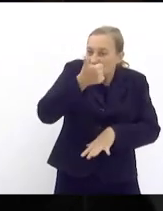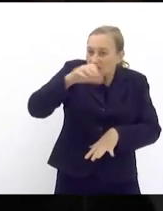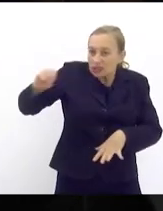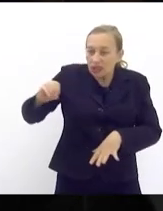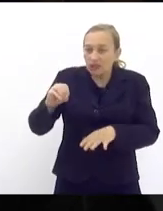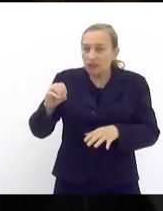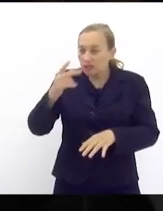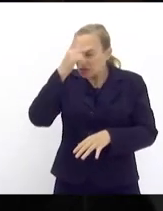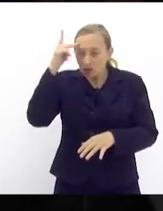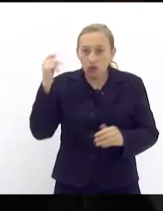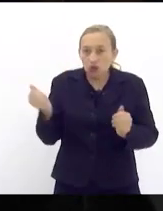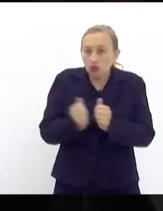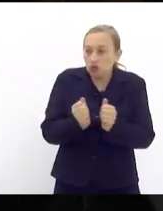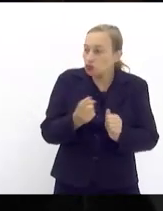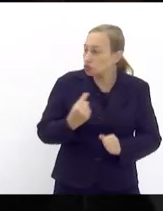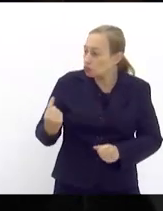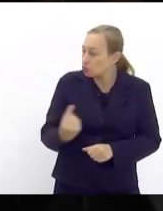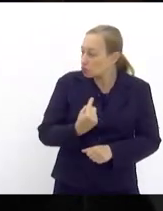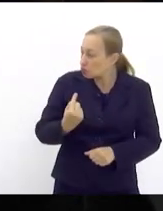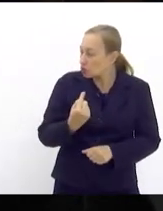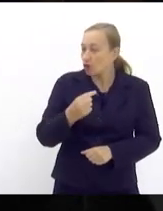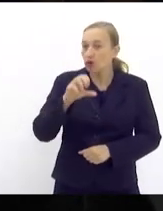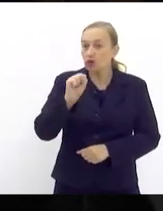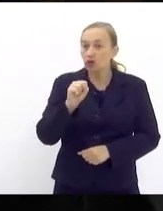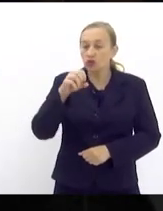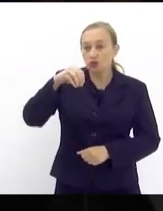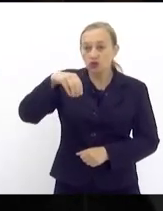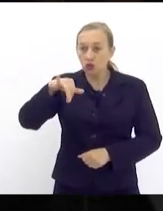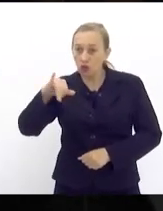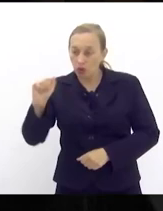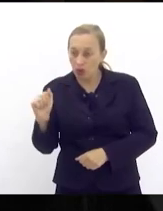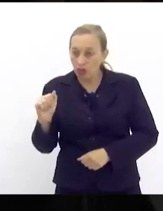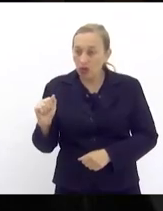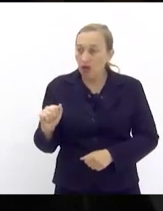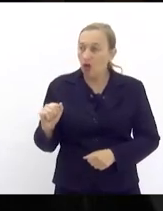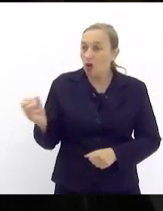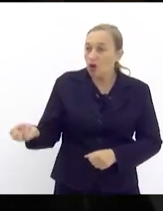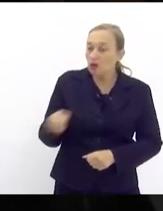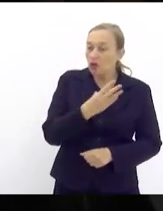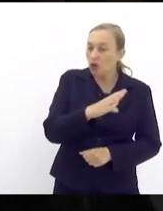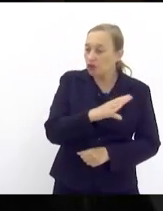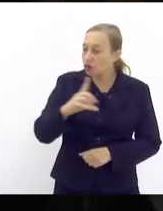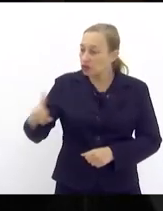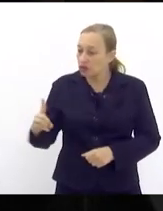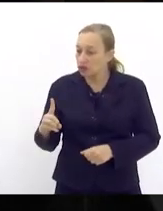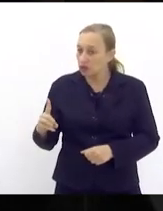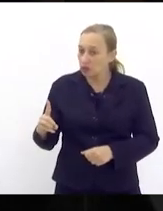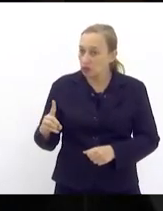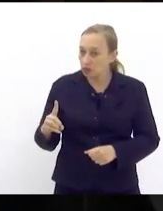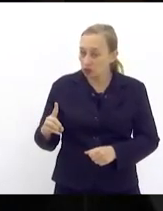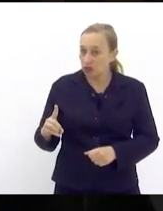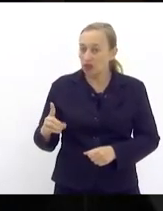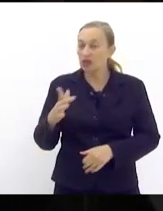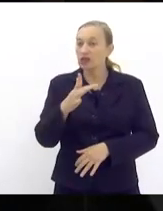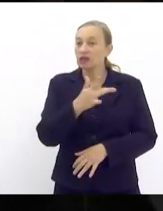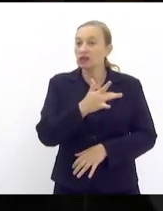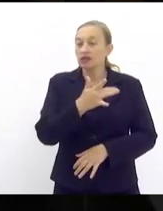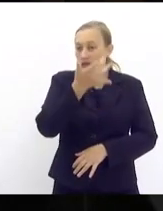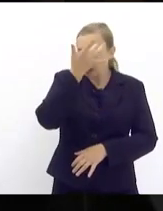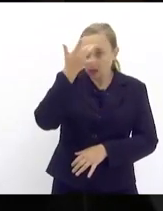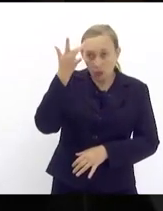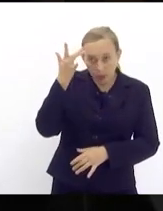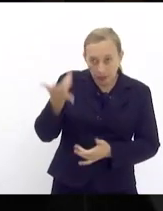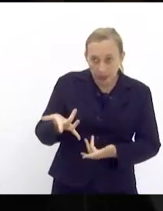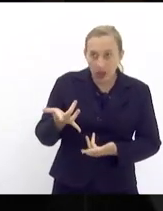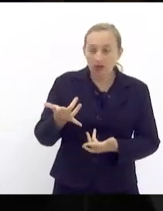com a participação da Sônia Barros nova coordenadora do departamento de saúde mental do Ministério da Saúde que